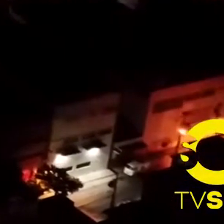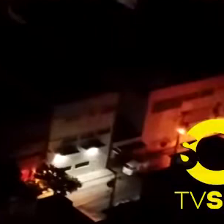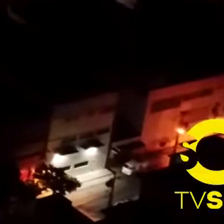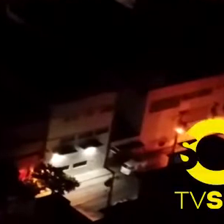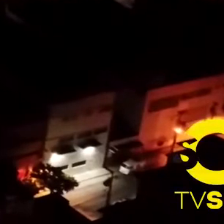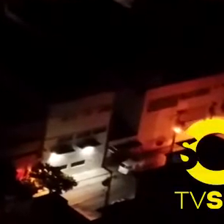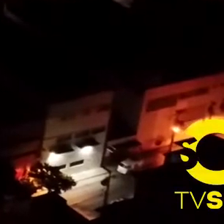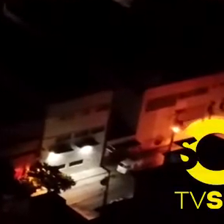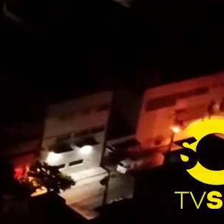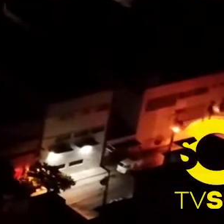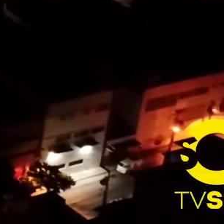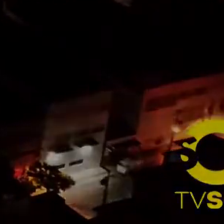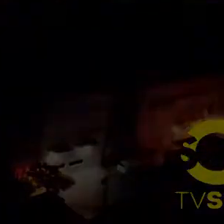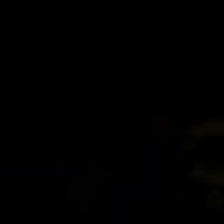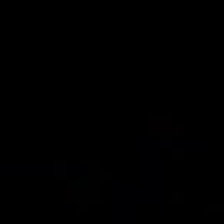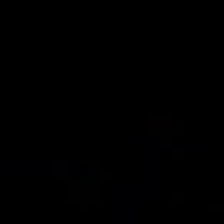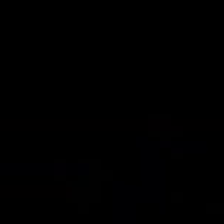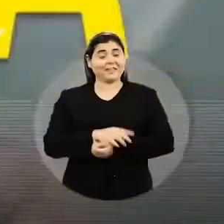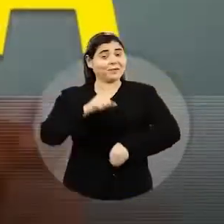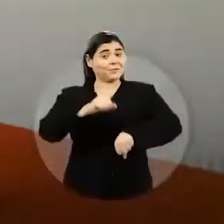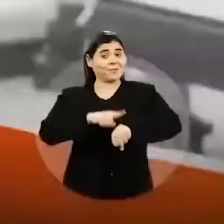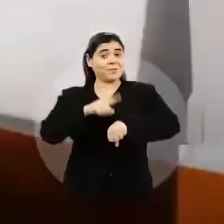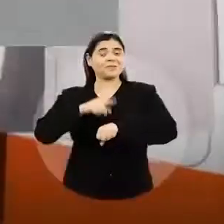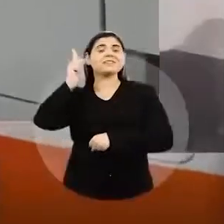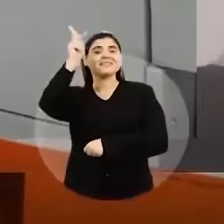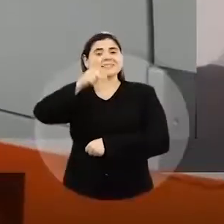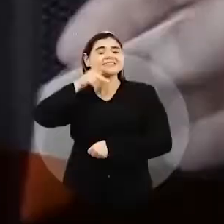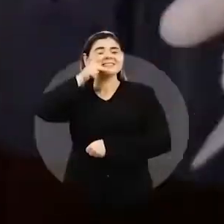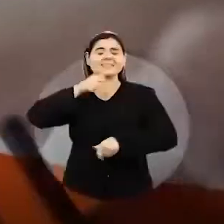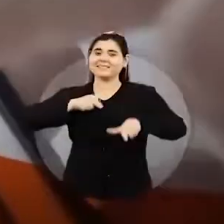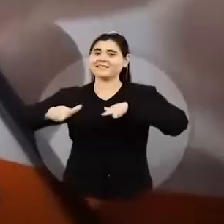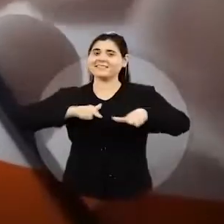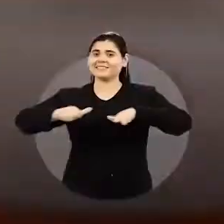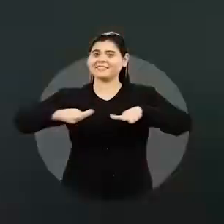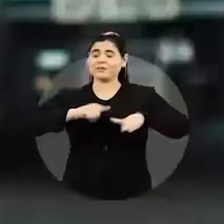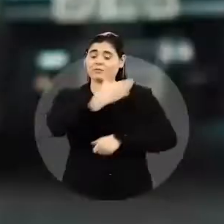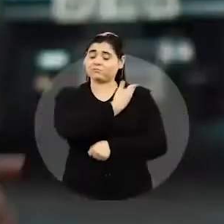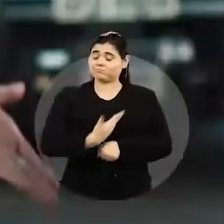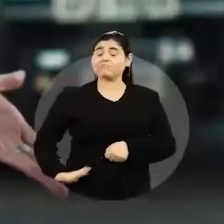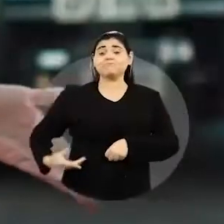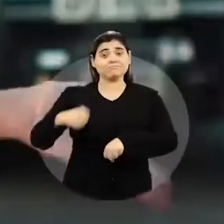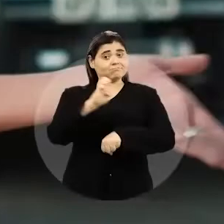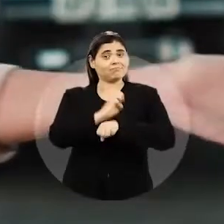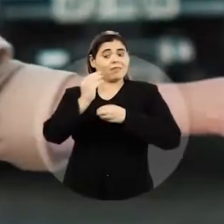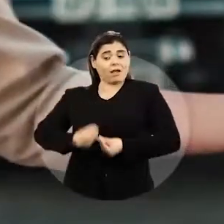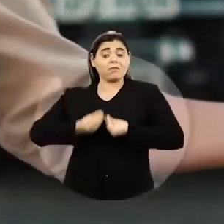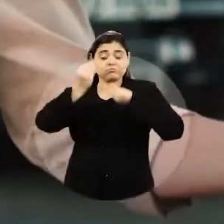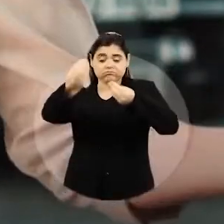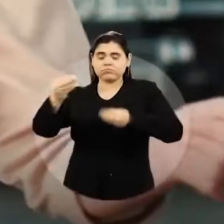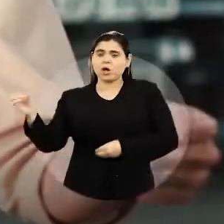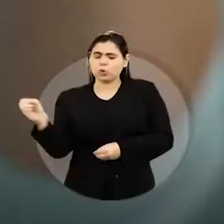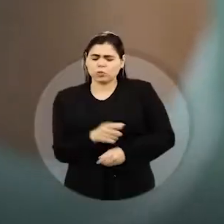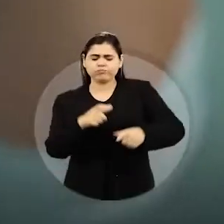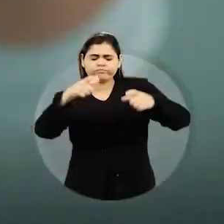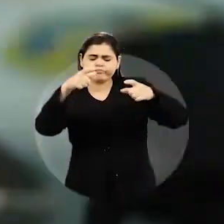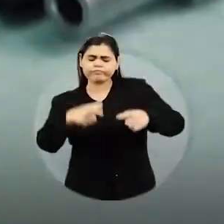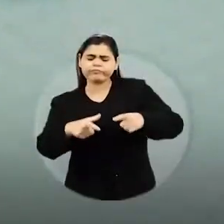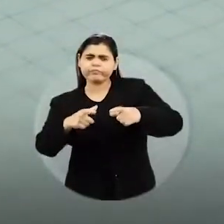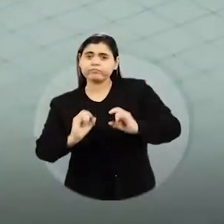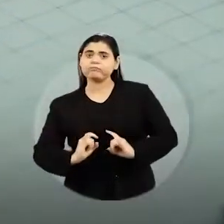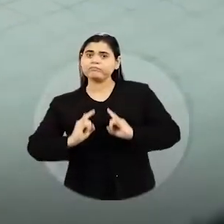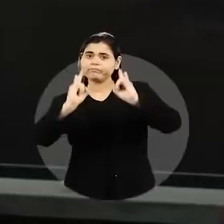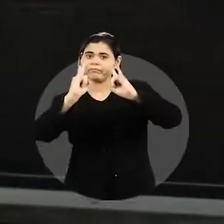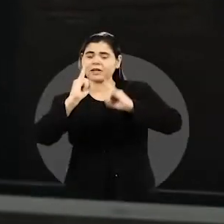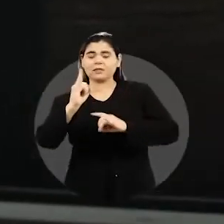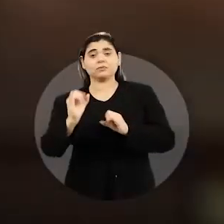de alegria. Momento Paraíba em Ação. O governo do estado entregou a nova estrutura da sede